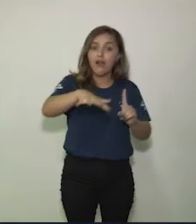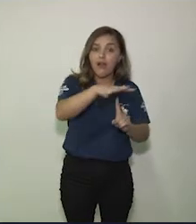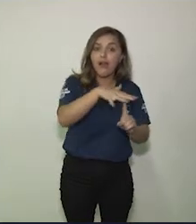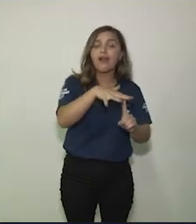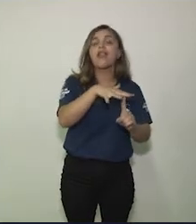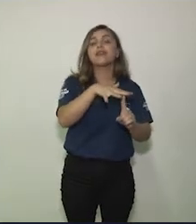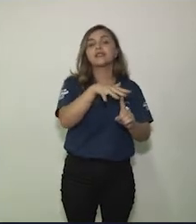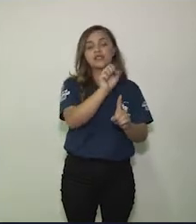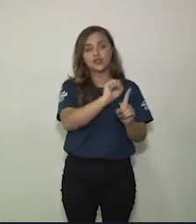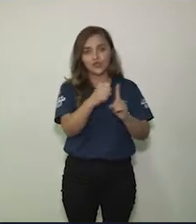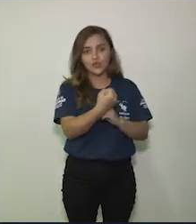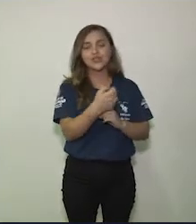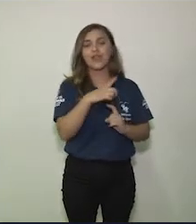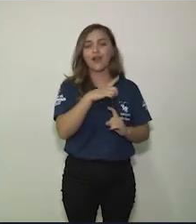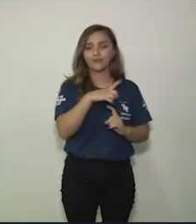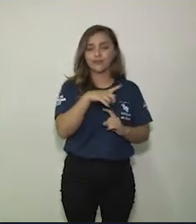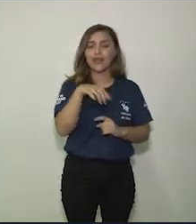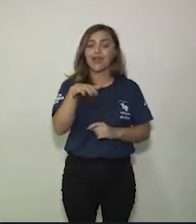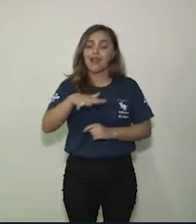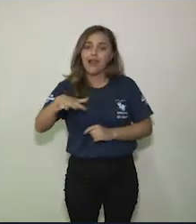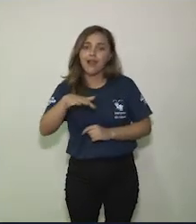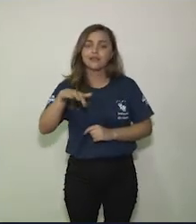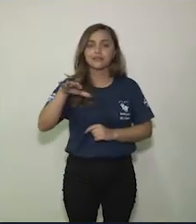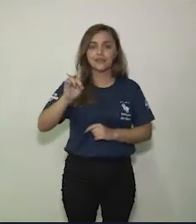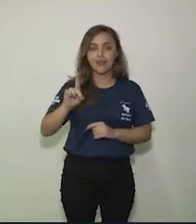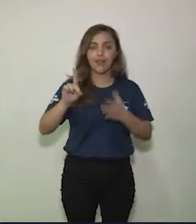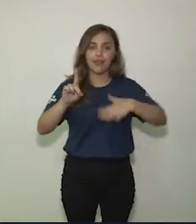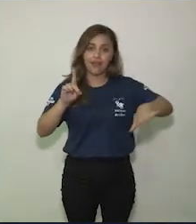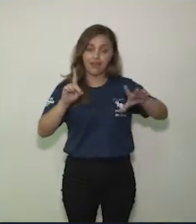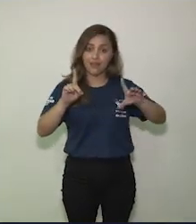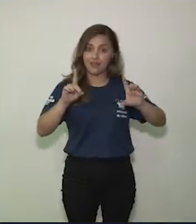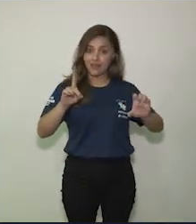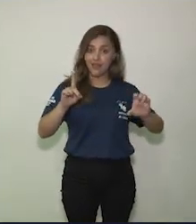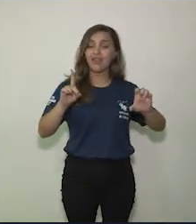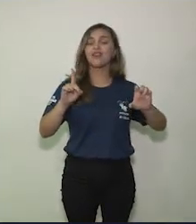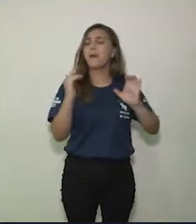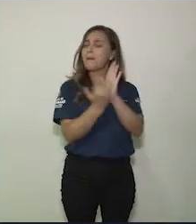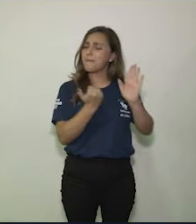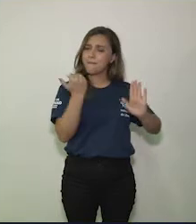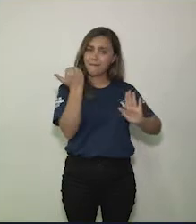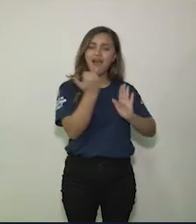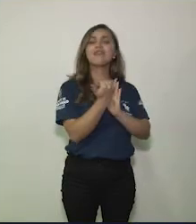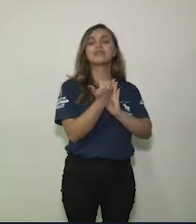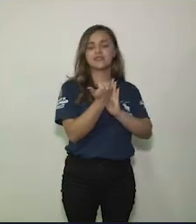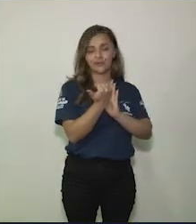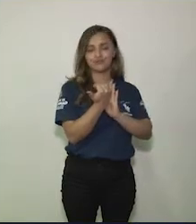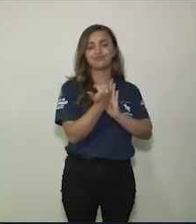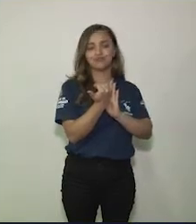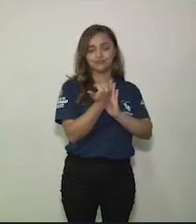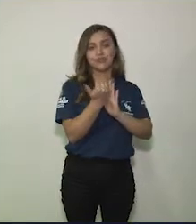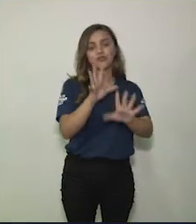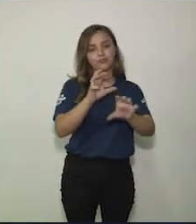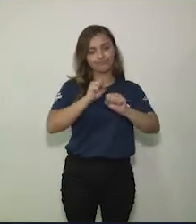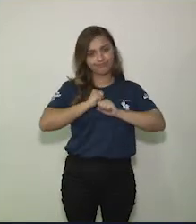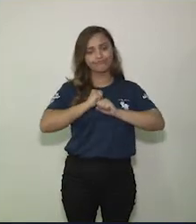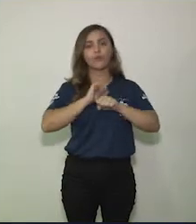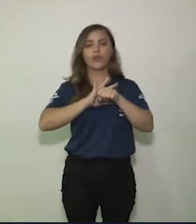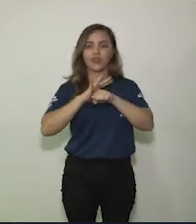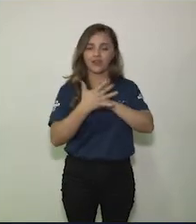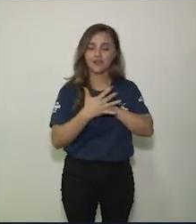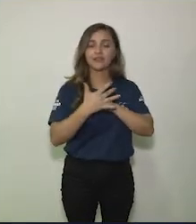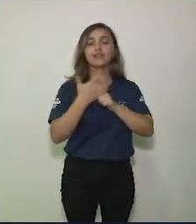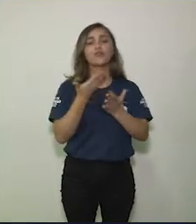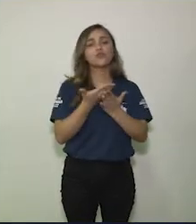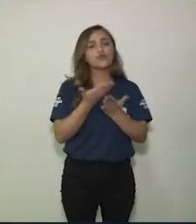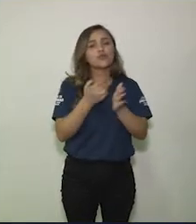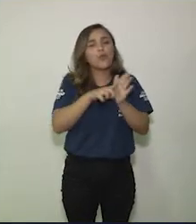D e E se mantém com 3 vezes mais chance de ter, ao longo de todo esse estudo, do que a classe A e B.